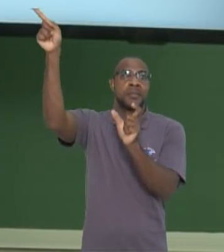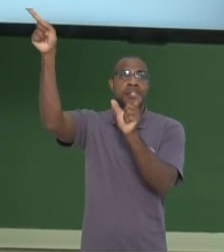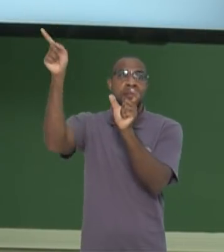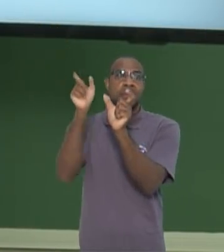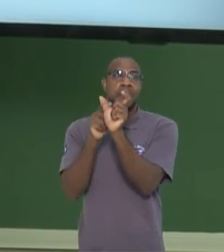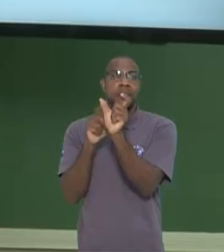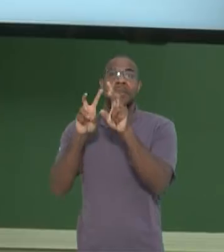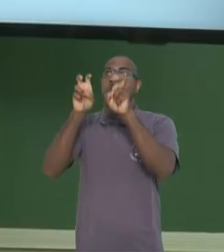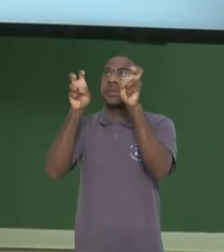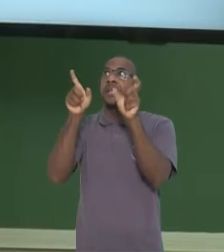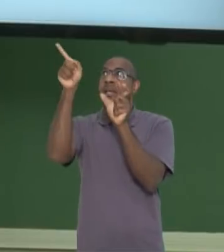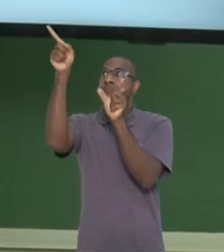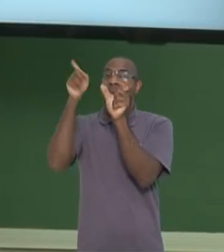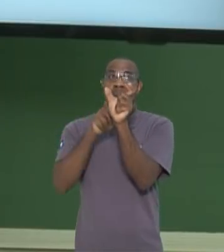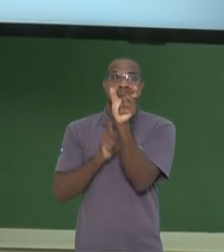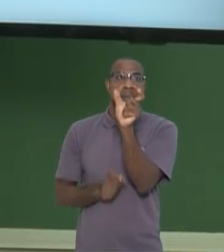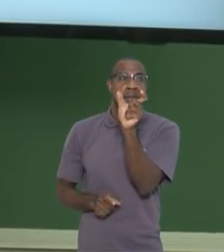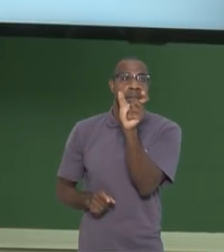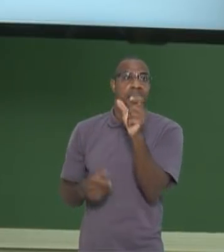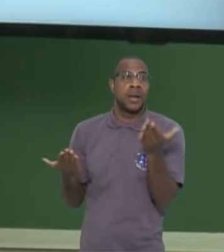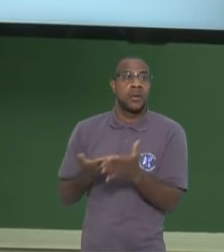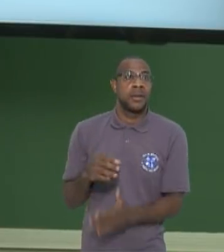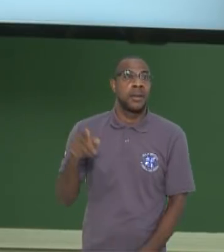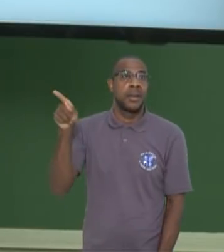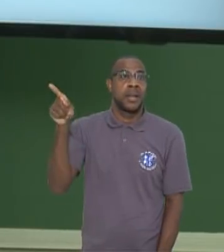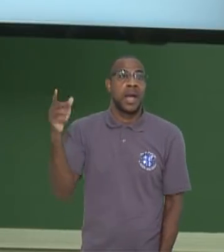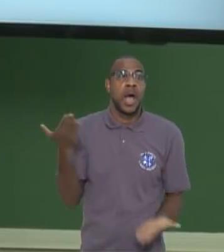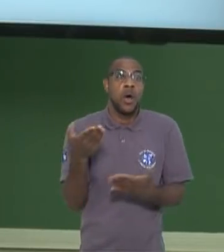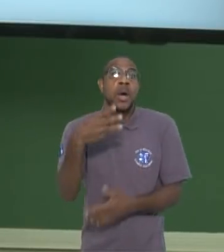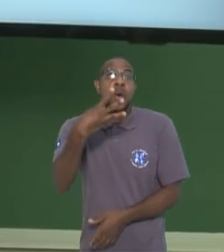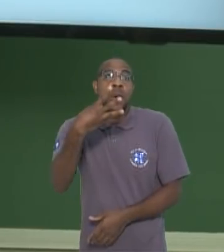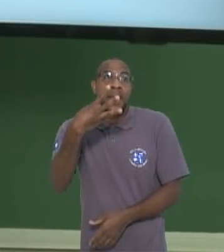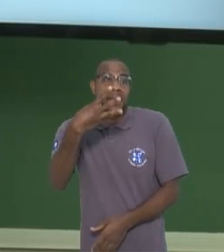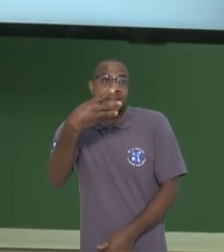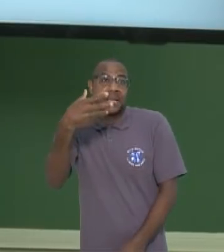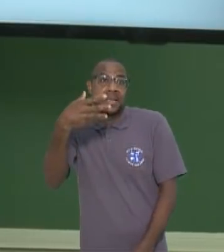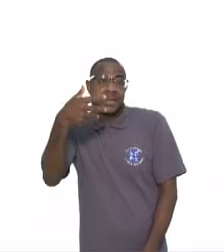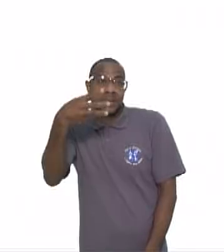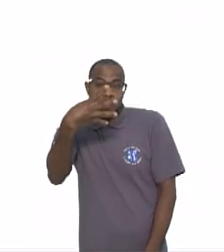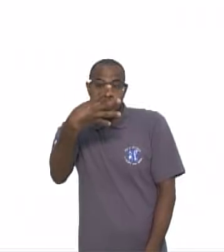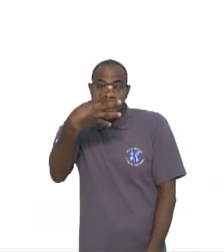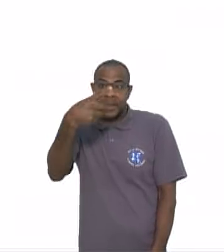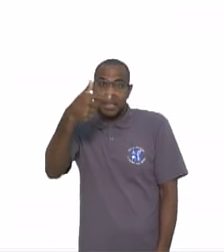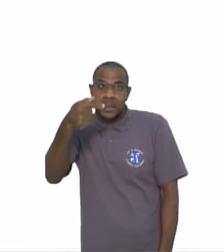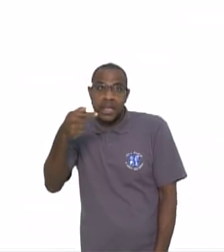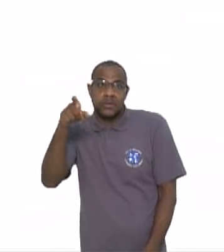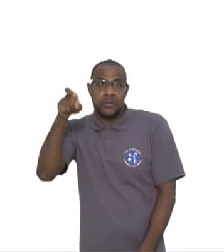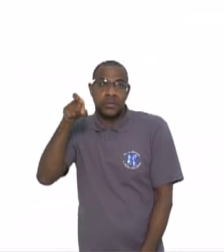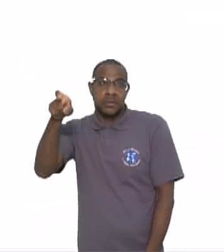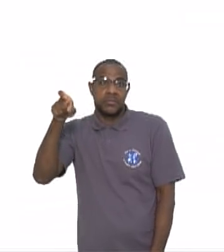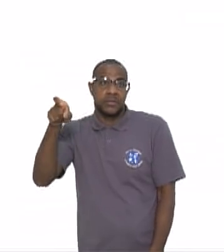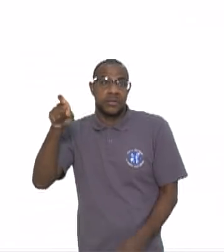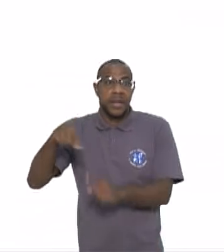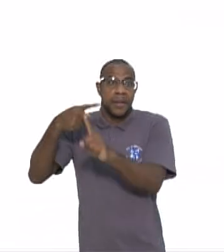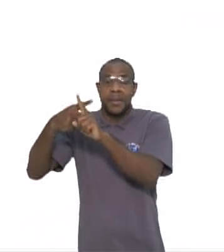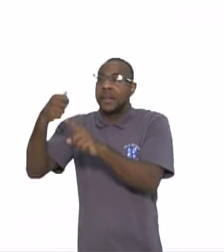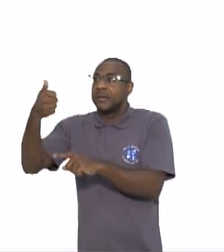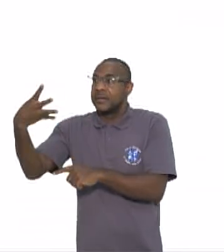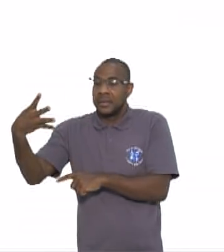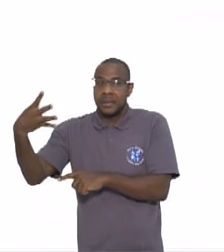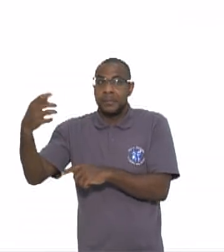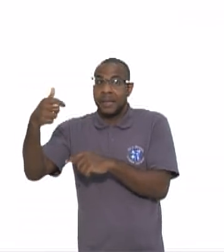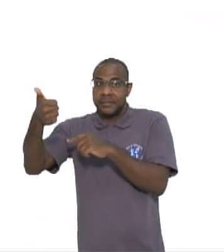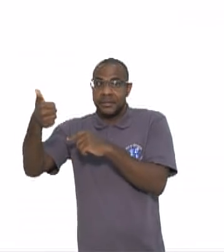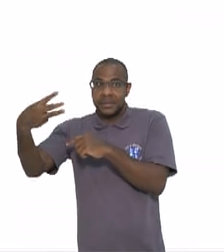47XX, que agora é o nosso caso, mais 13. 47XY, se fosse um homem, mais 13 também. Esse caso